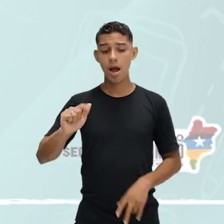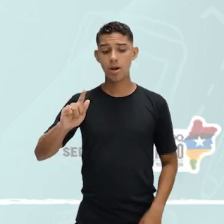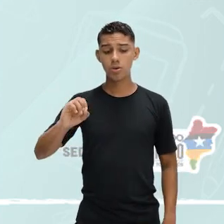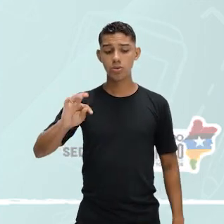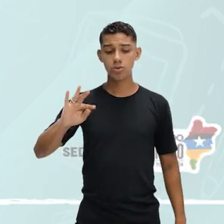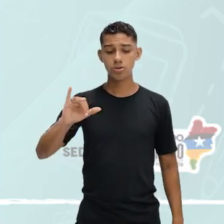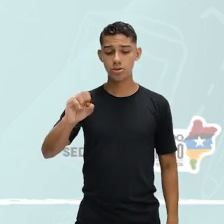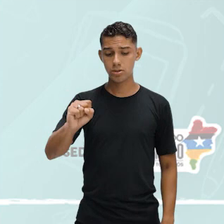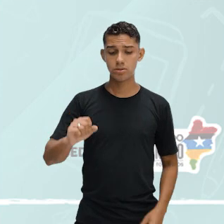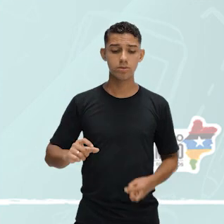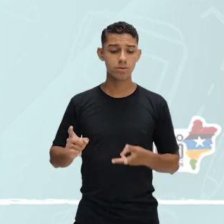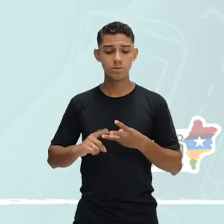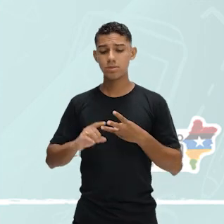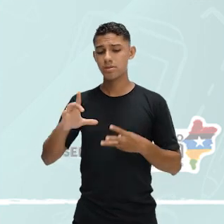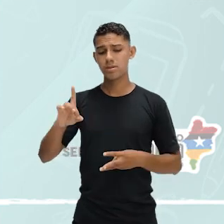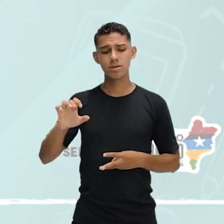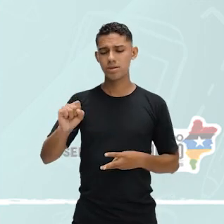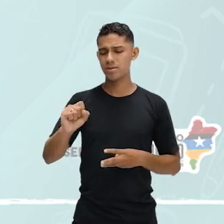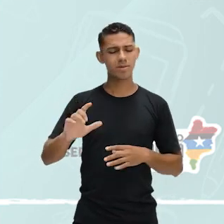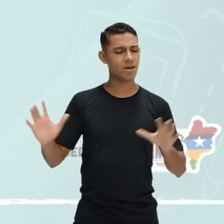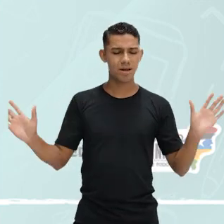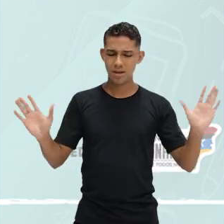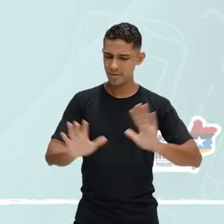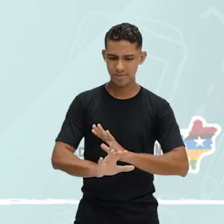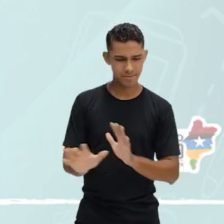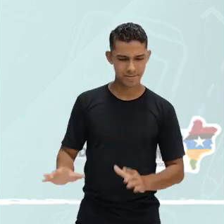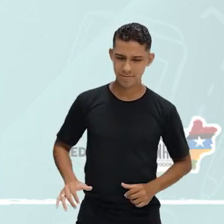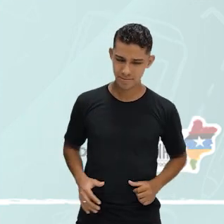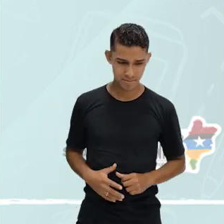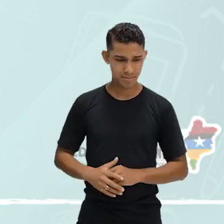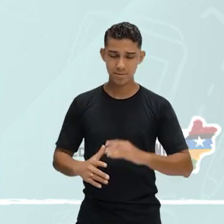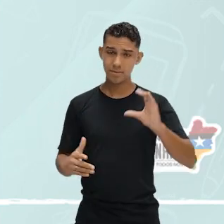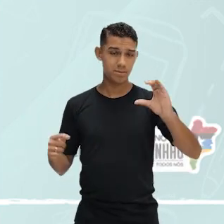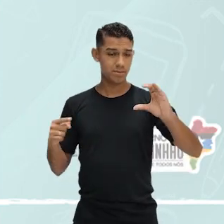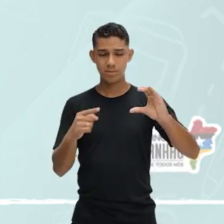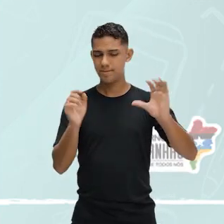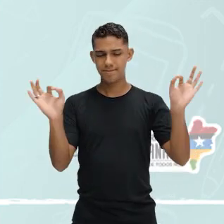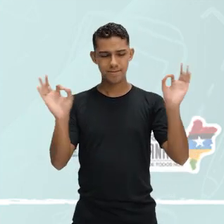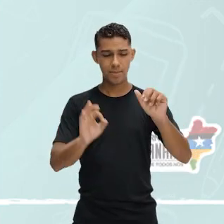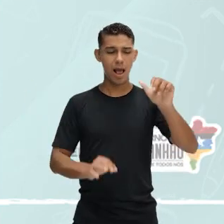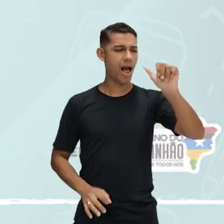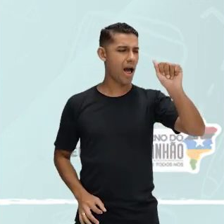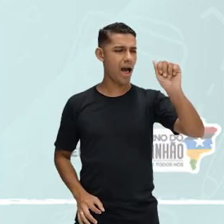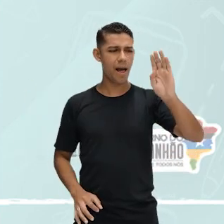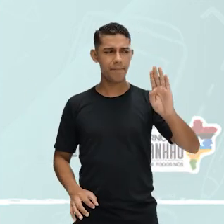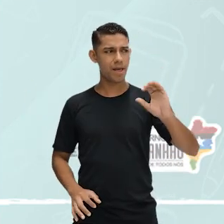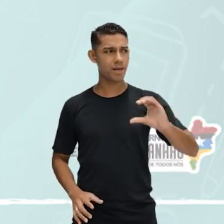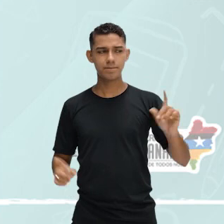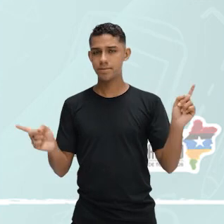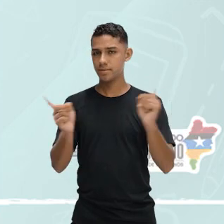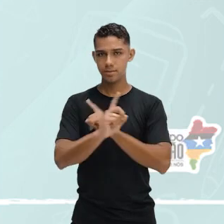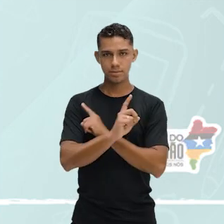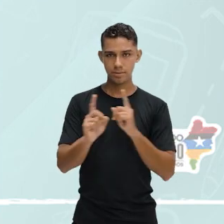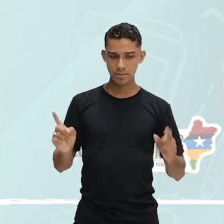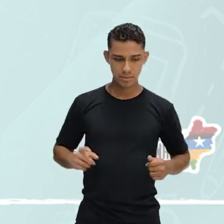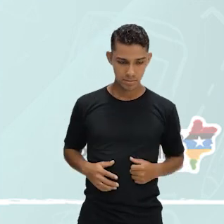patrística. Descartes, está errado. Já foi, já rodou. Não tem aqui contratualista.